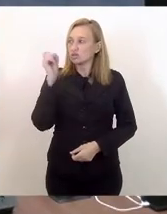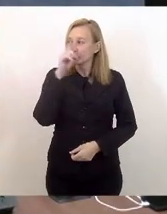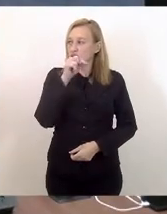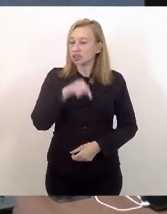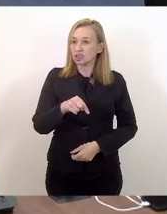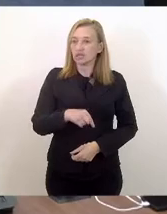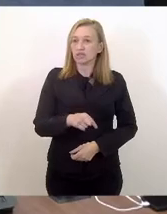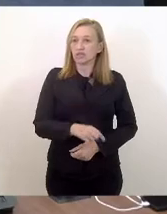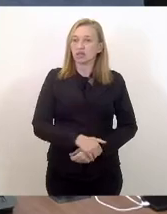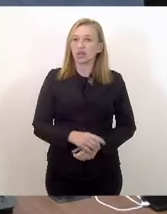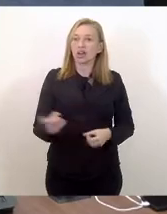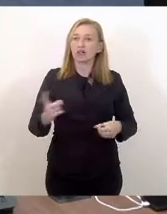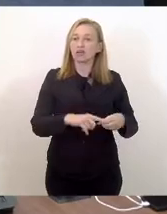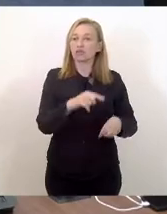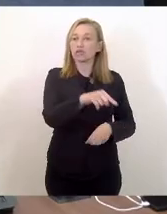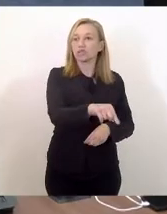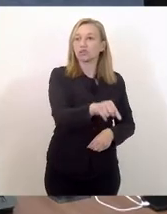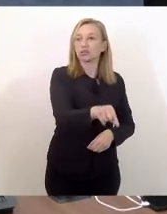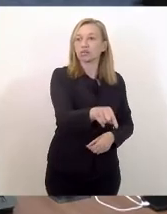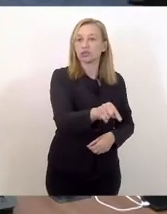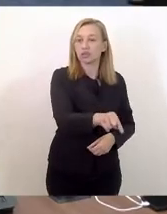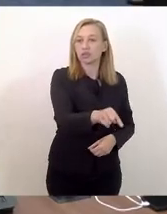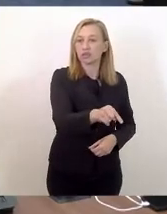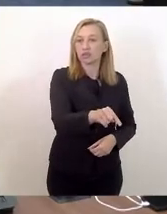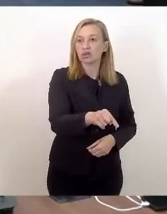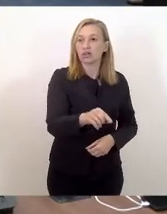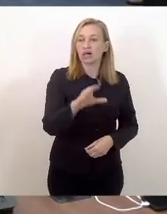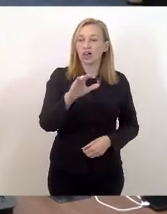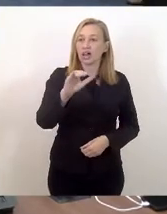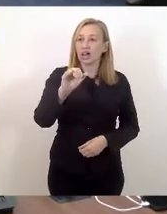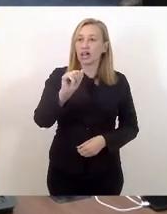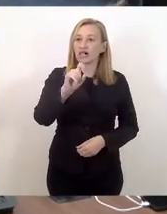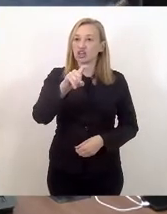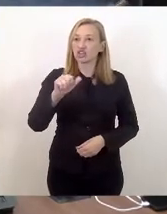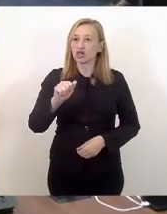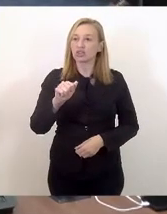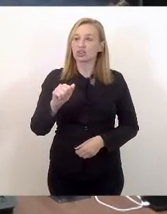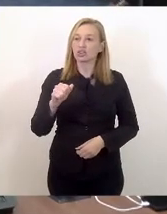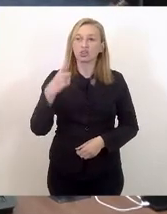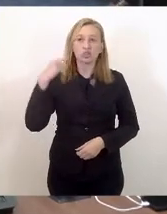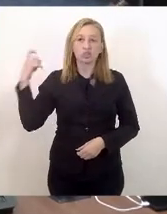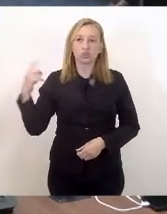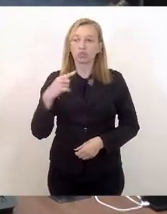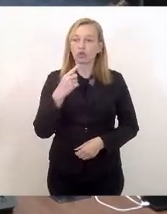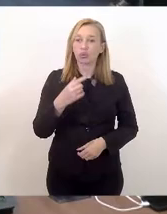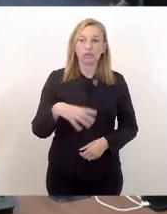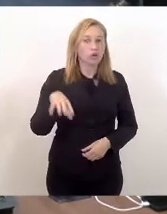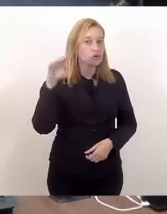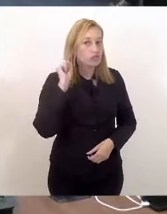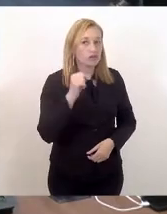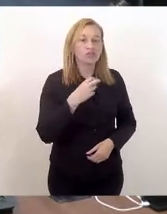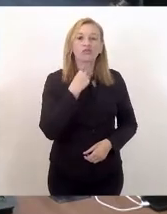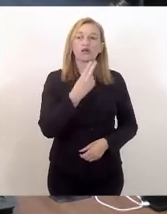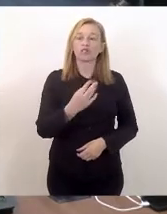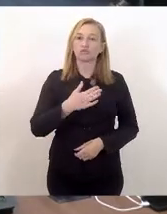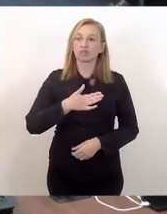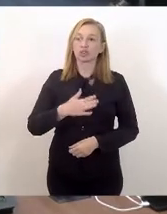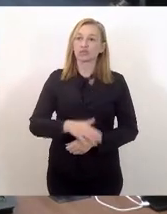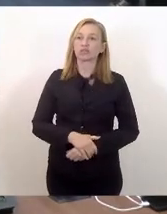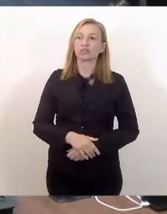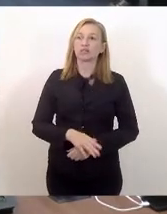Mandar botar um retorno aqui embaixo. Eu preciso ouvir minha voz. Brazão que estava com o microfone